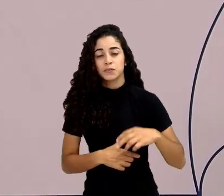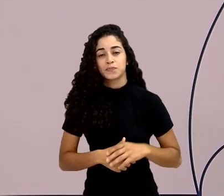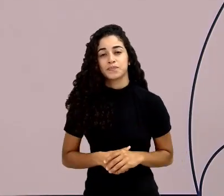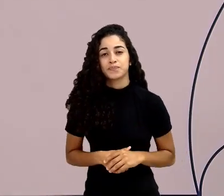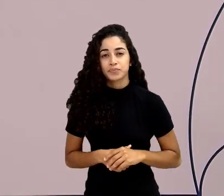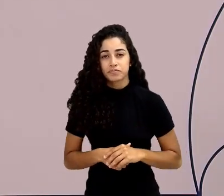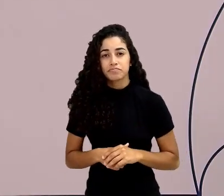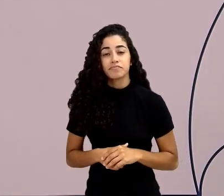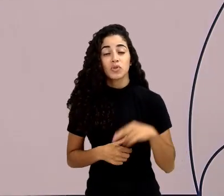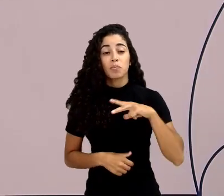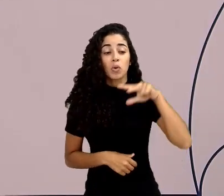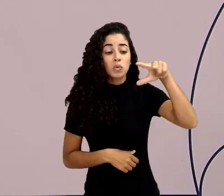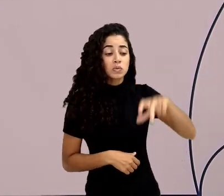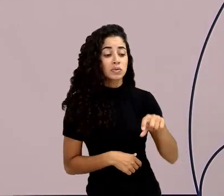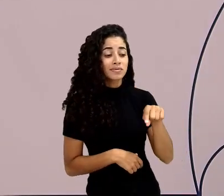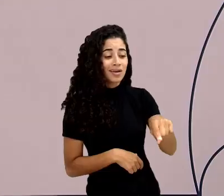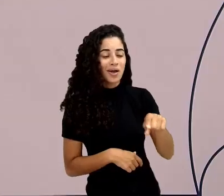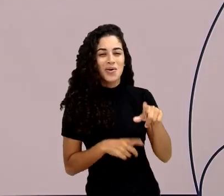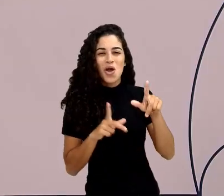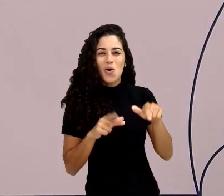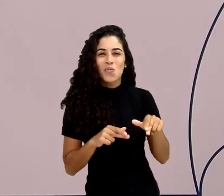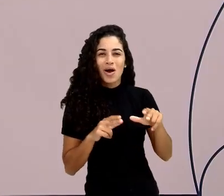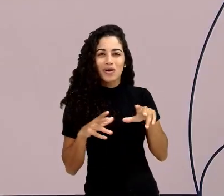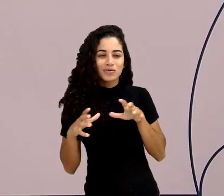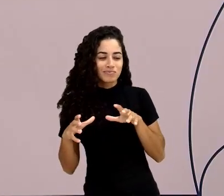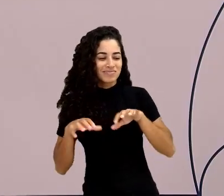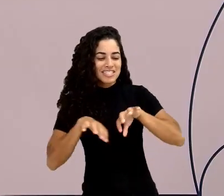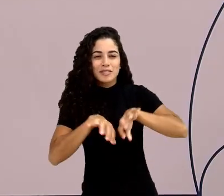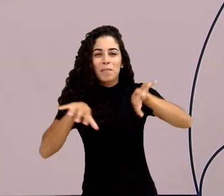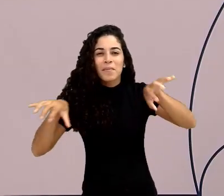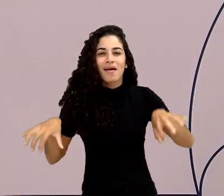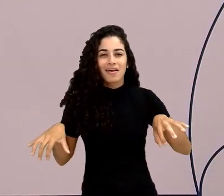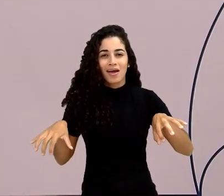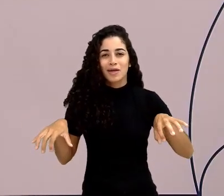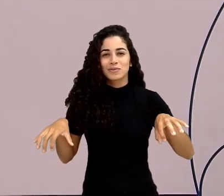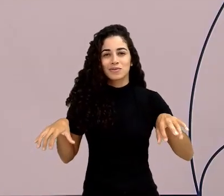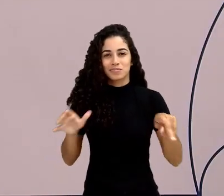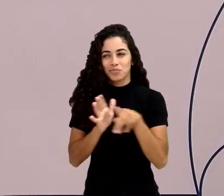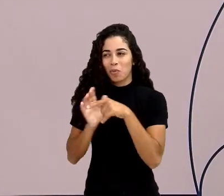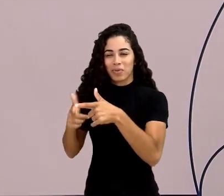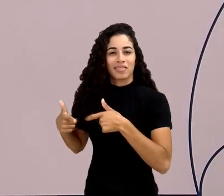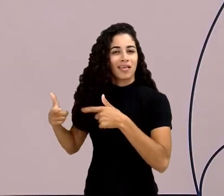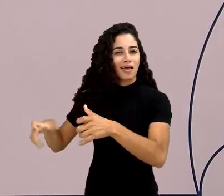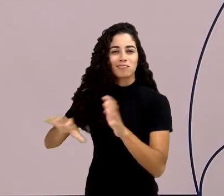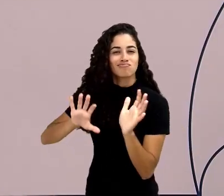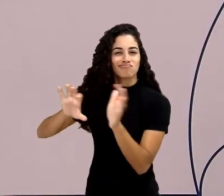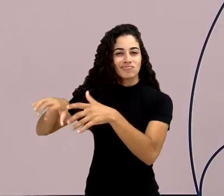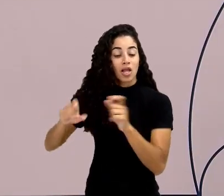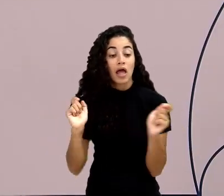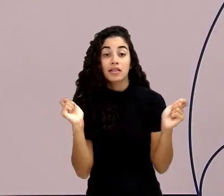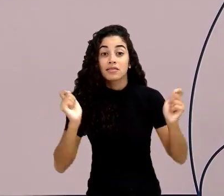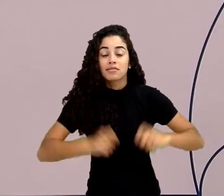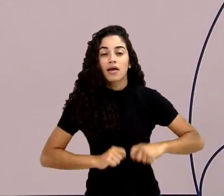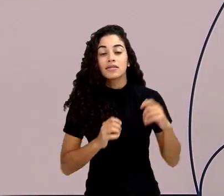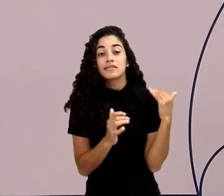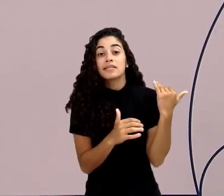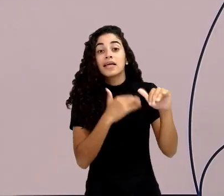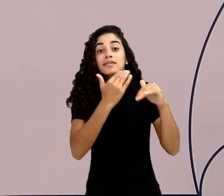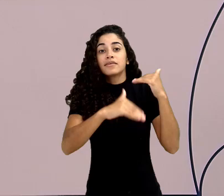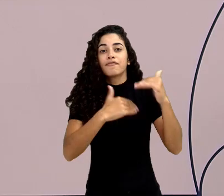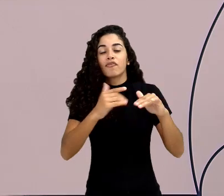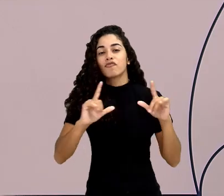Ibérica, Portugal ficou meio que isolado desses conflitos externos e pôde